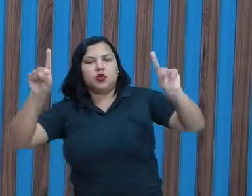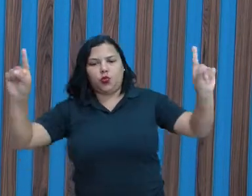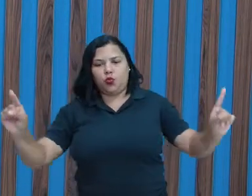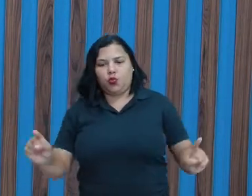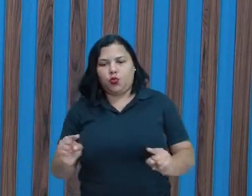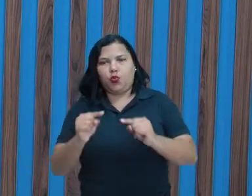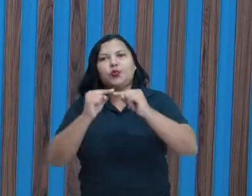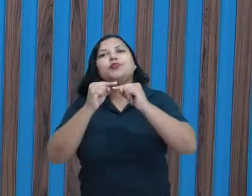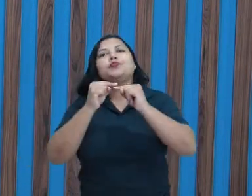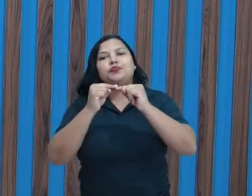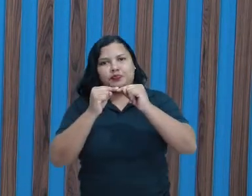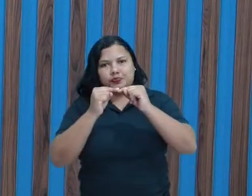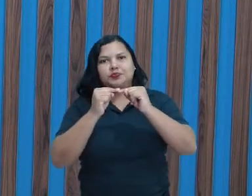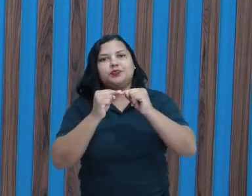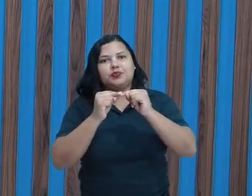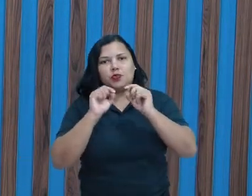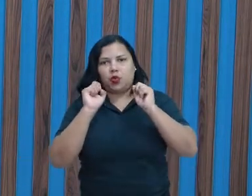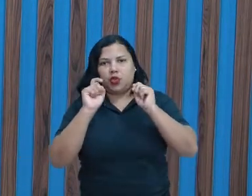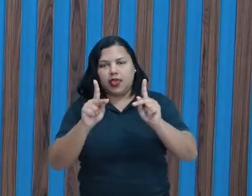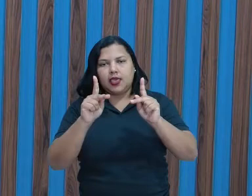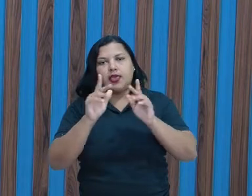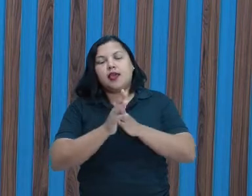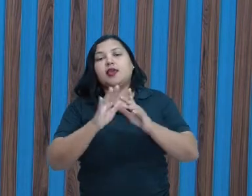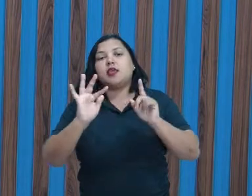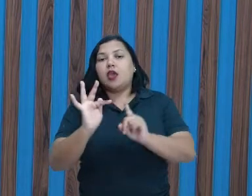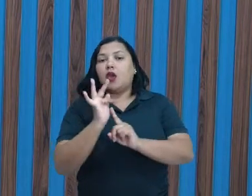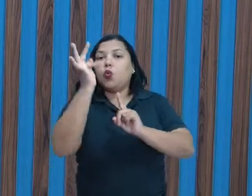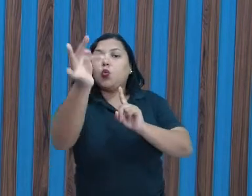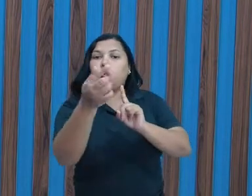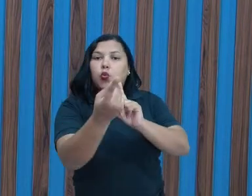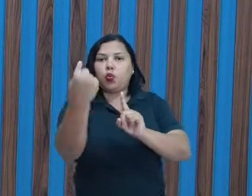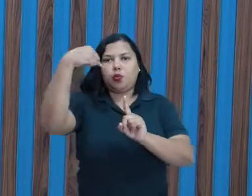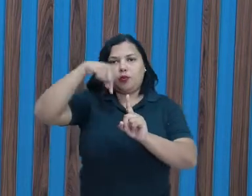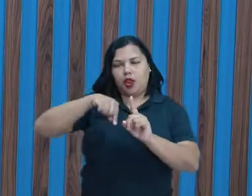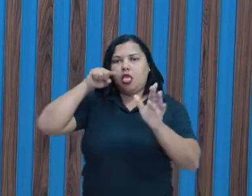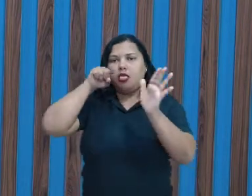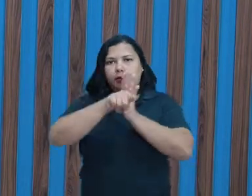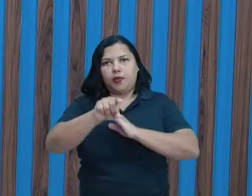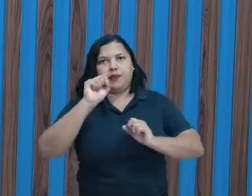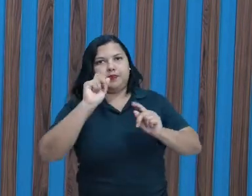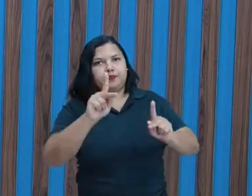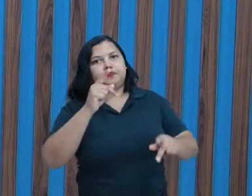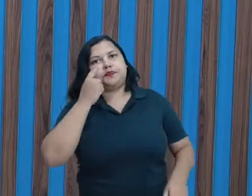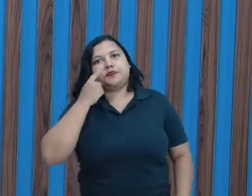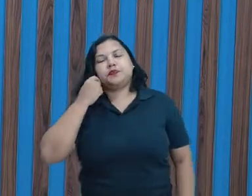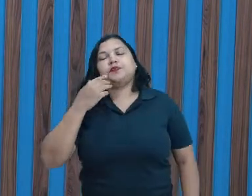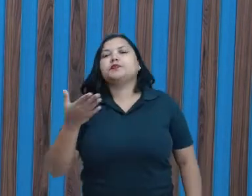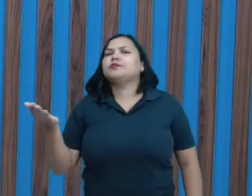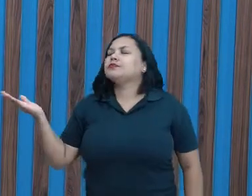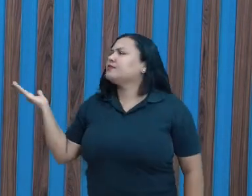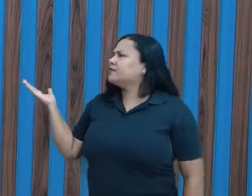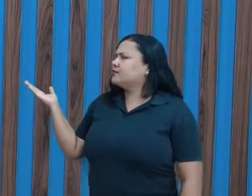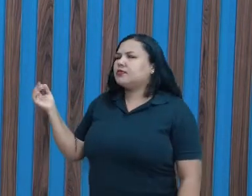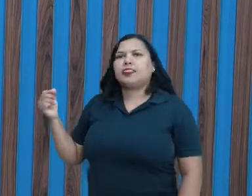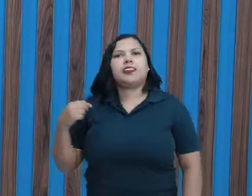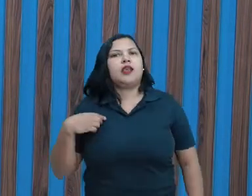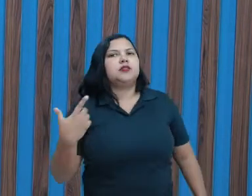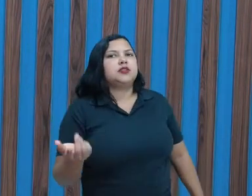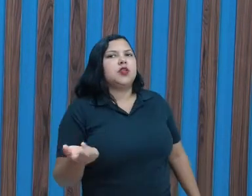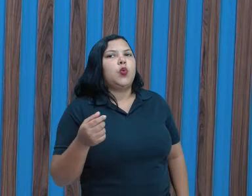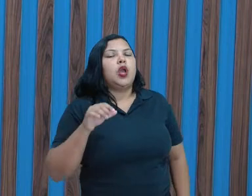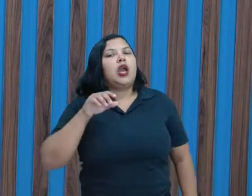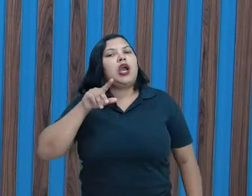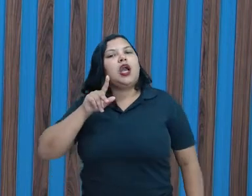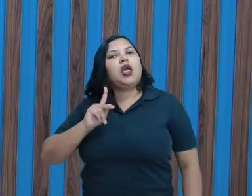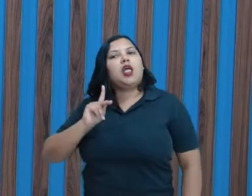aqui, textuais, que mostram que essa frase é uma pergunta, tá? Então, você, o verbo é